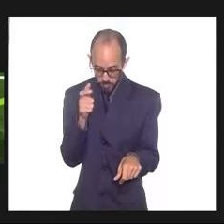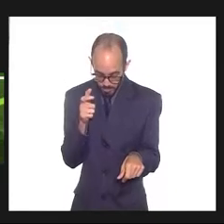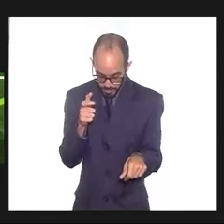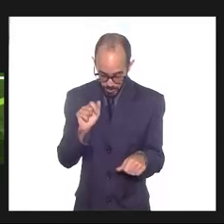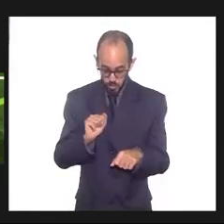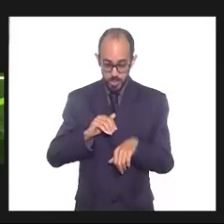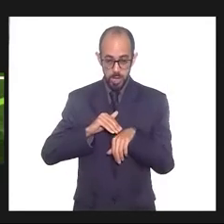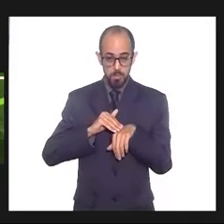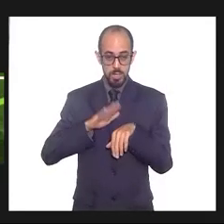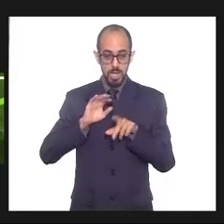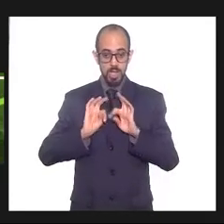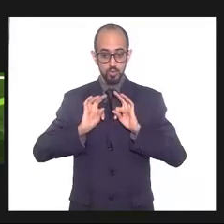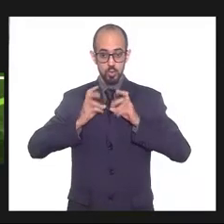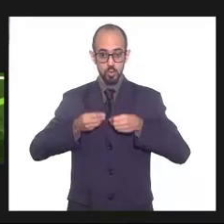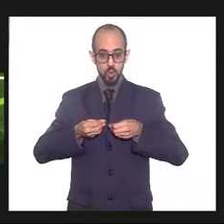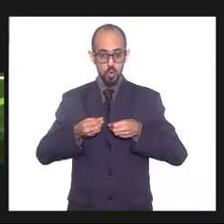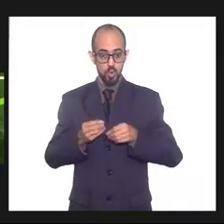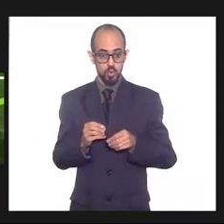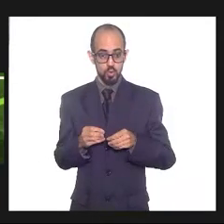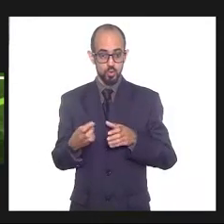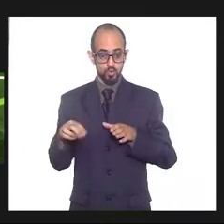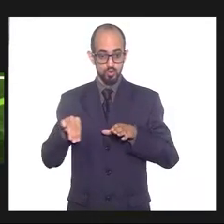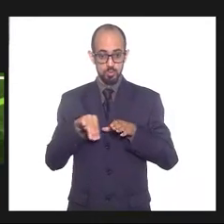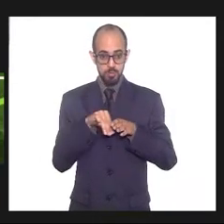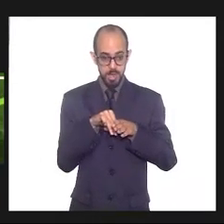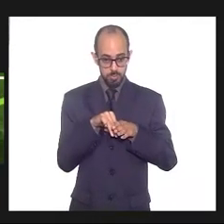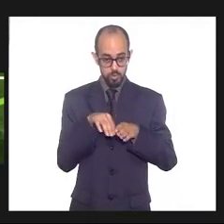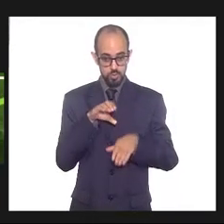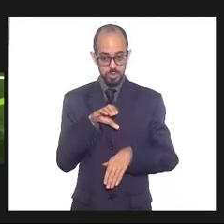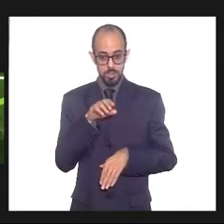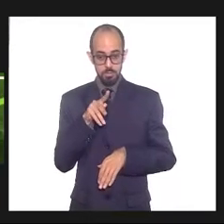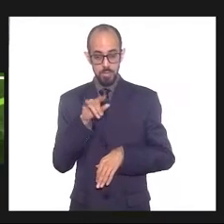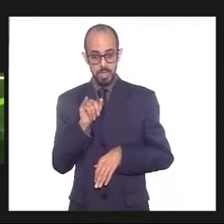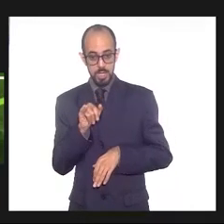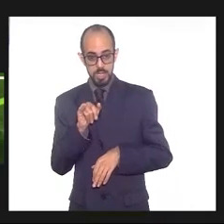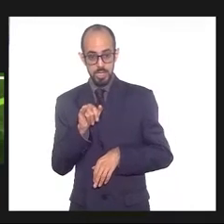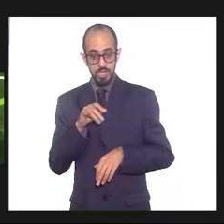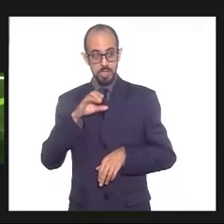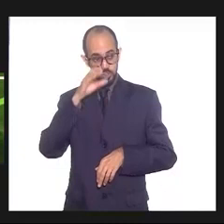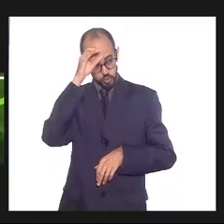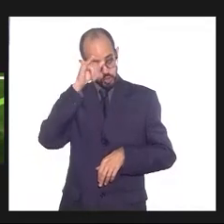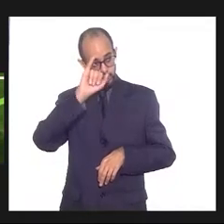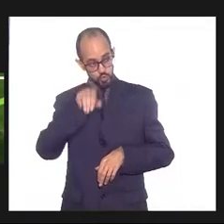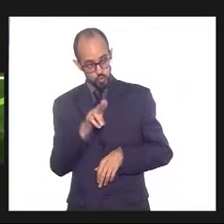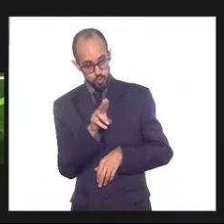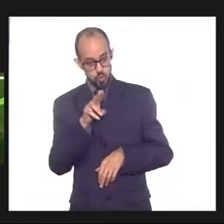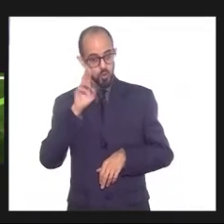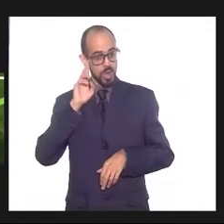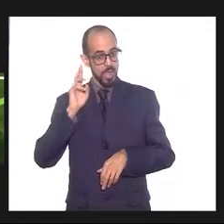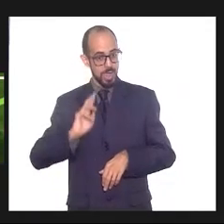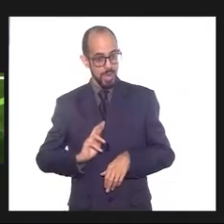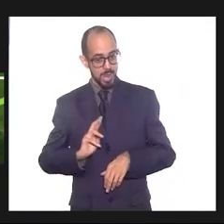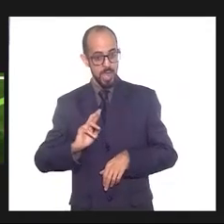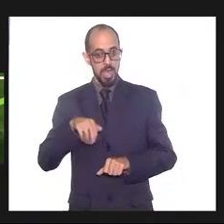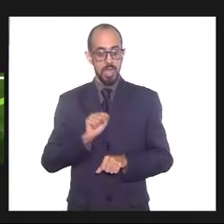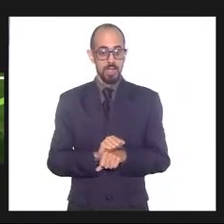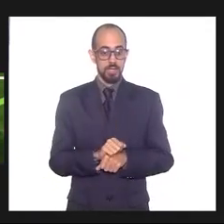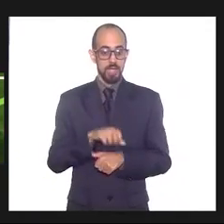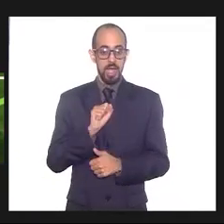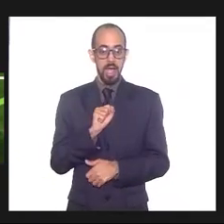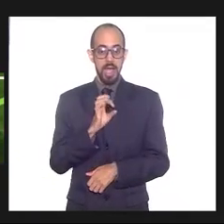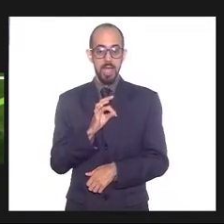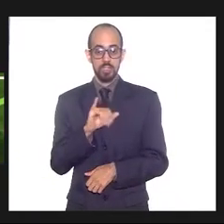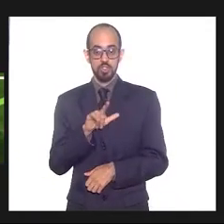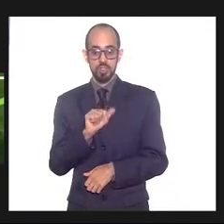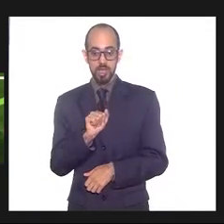estender a todos os integrantes dessa CPI a tia Ju a Renata Souza a ao